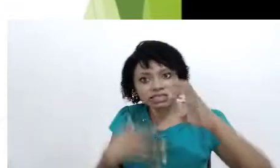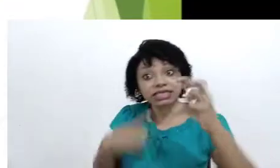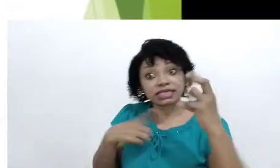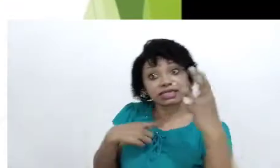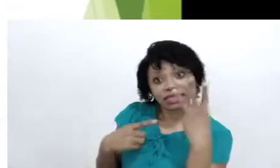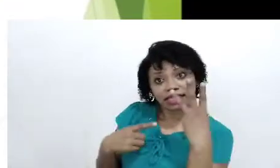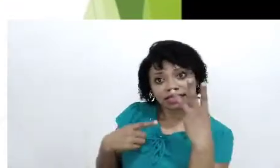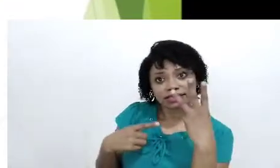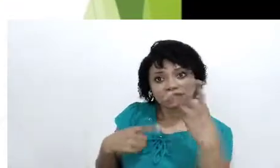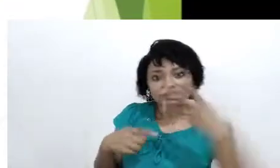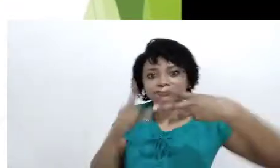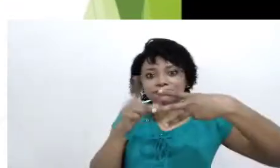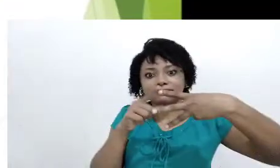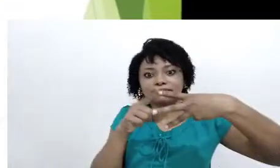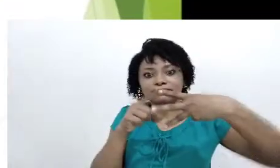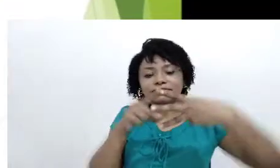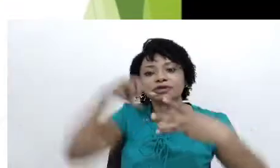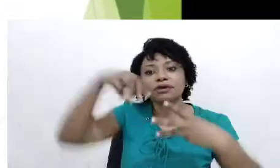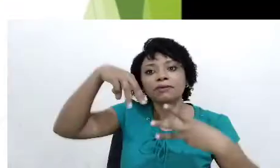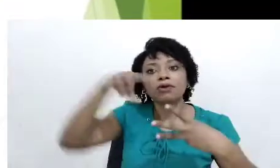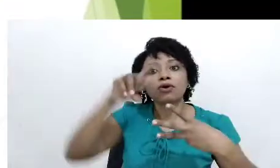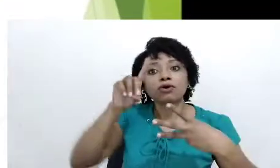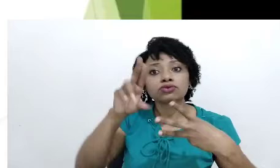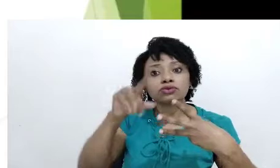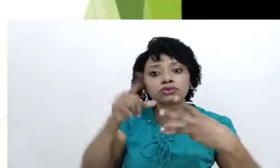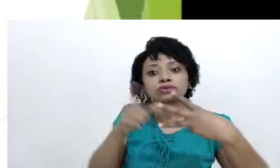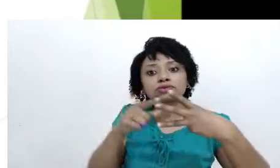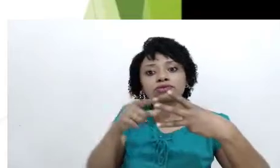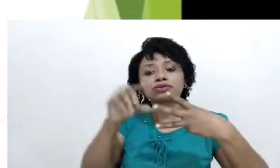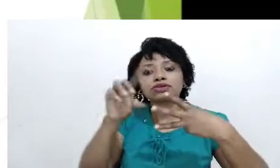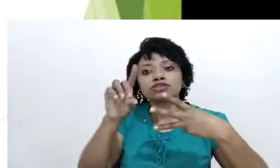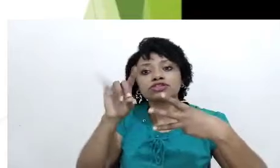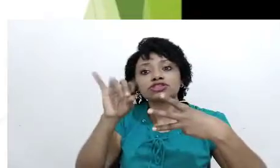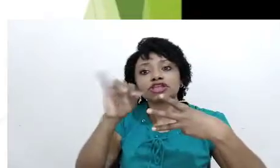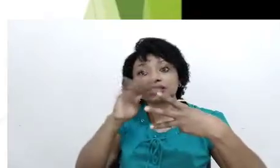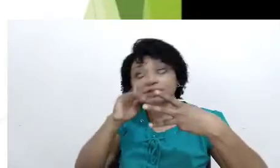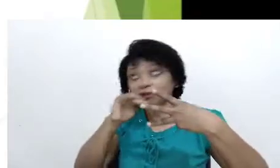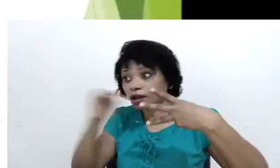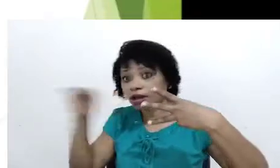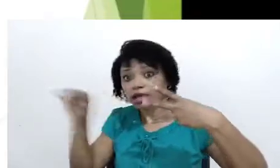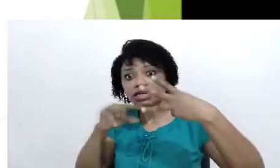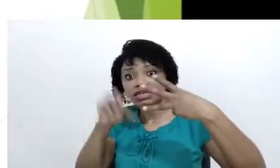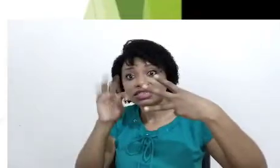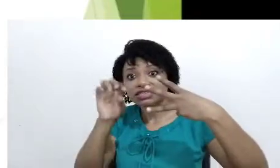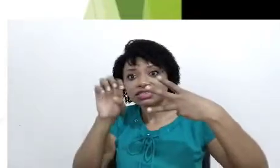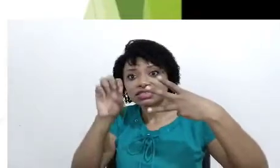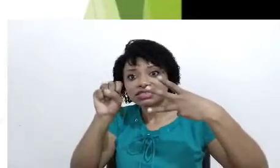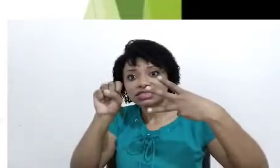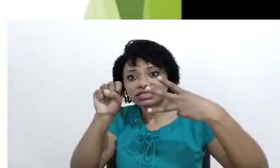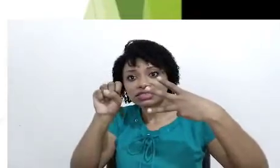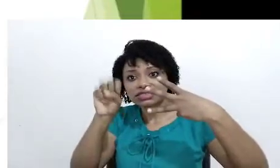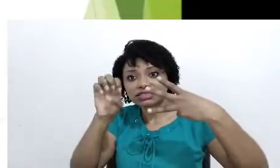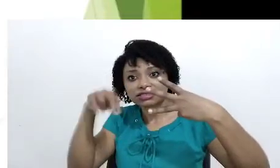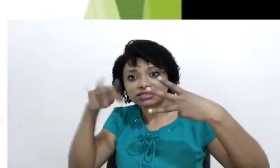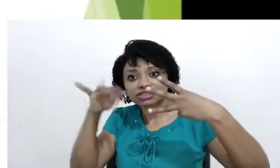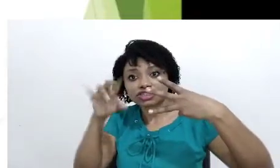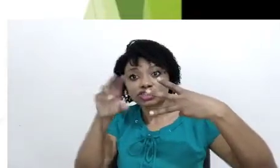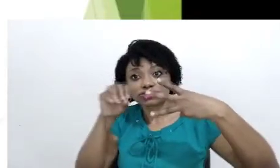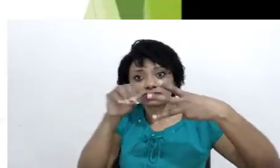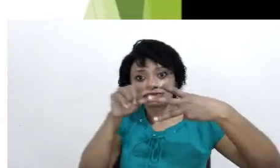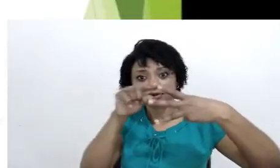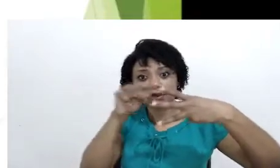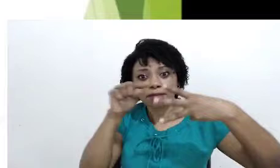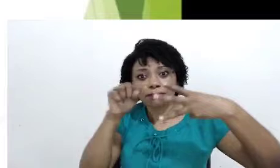possui três características. Ele possui um módulo, possui uma direção e possui um